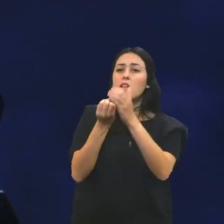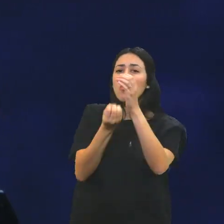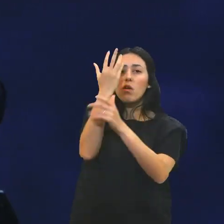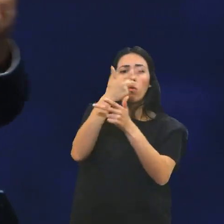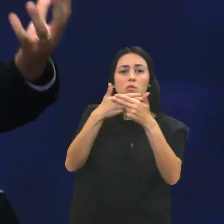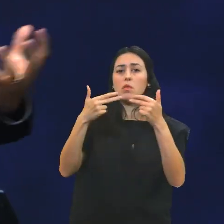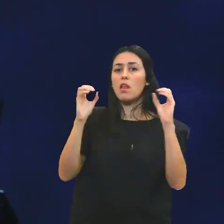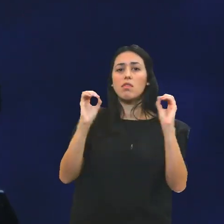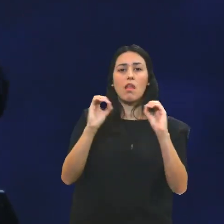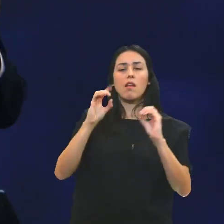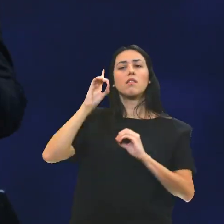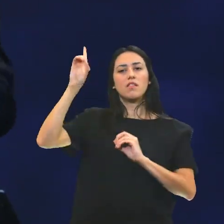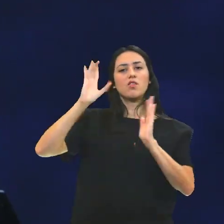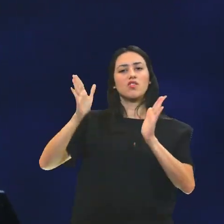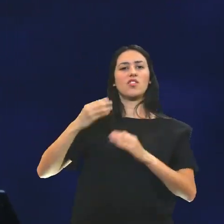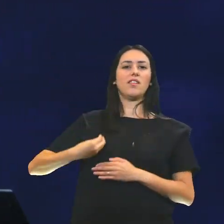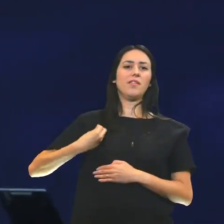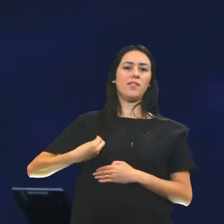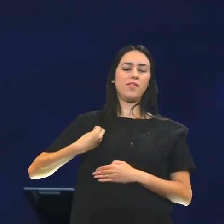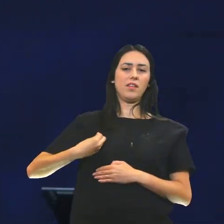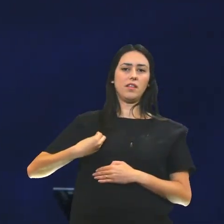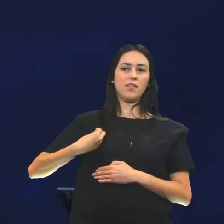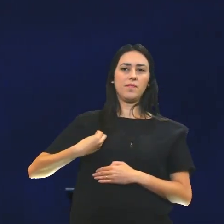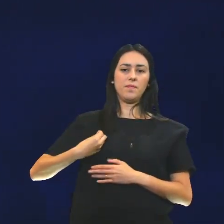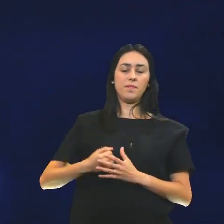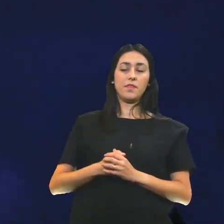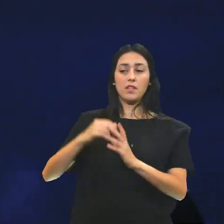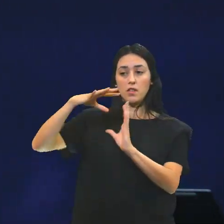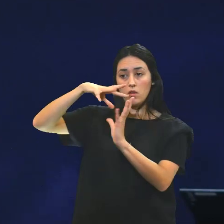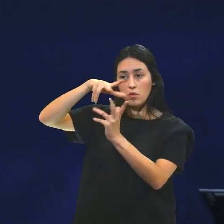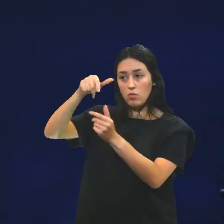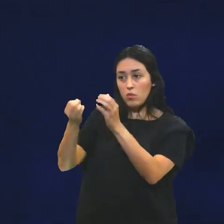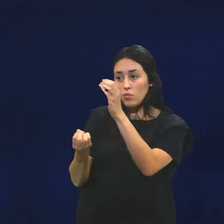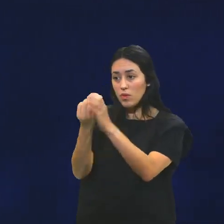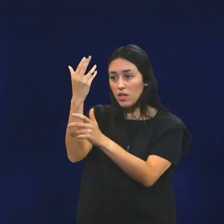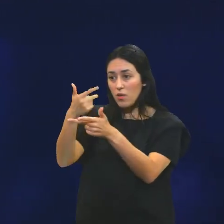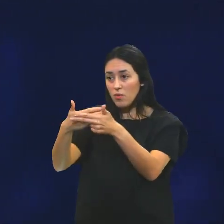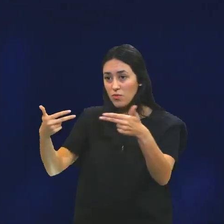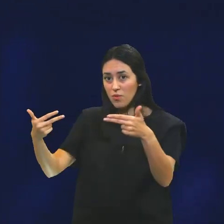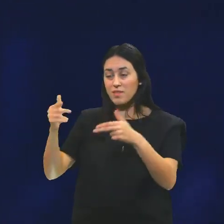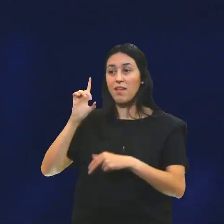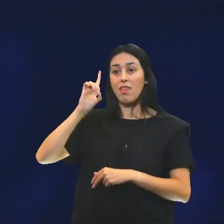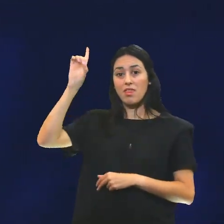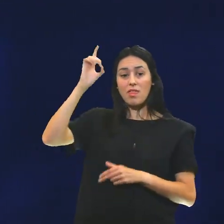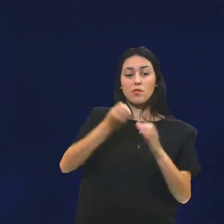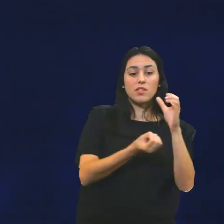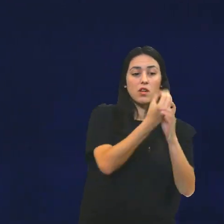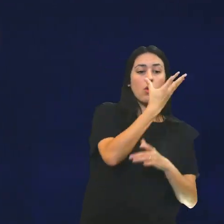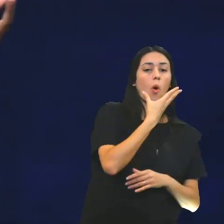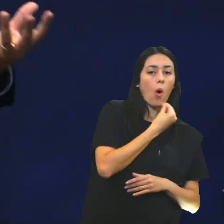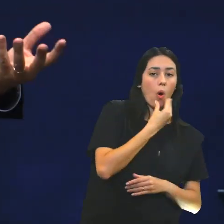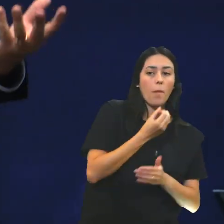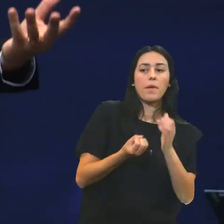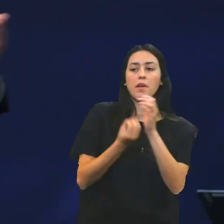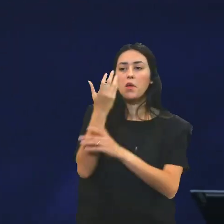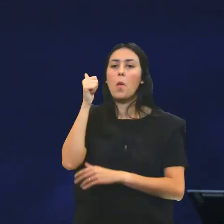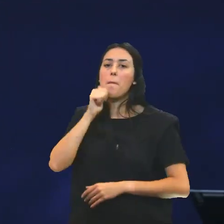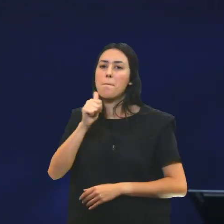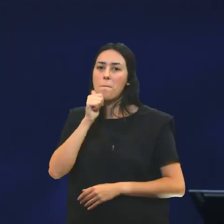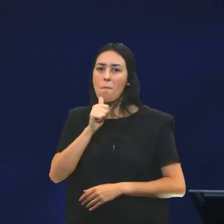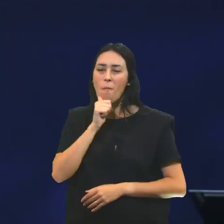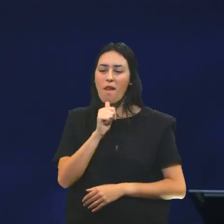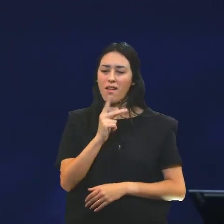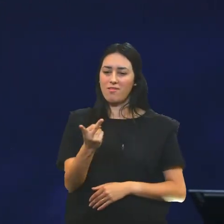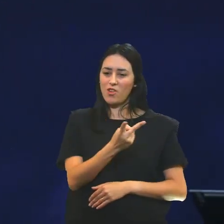criou o mundo, criou as coisas, e Ele criou homem e criou mulher. E sabe o que Ele fez? Uniu esses dois